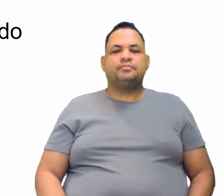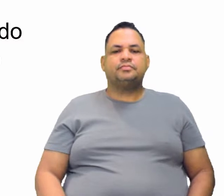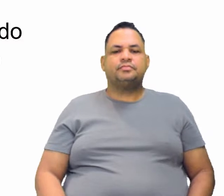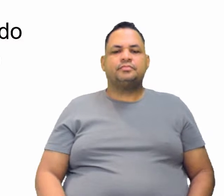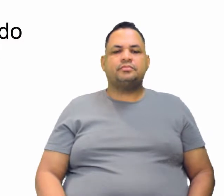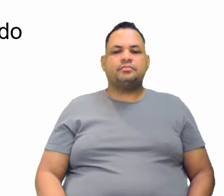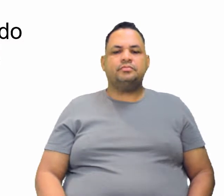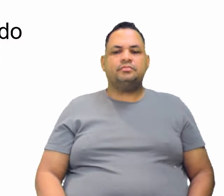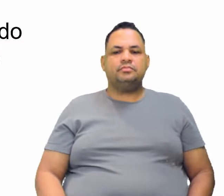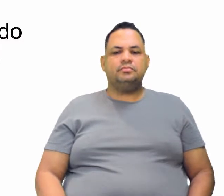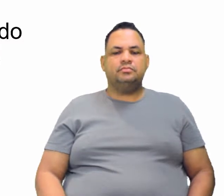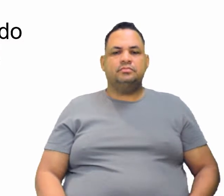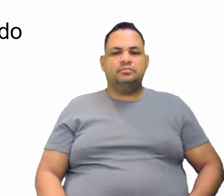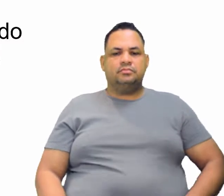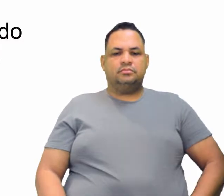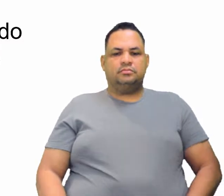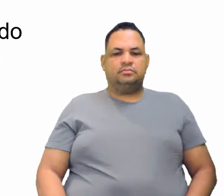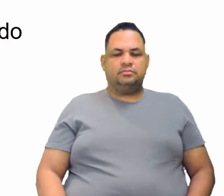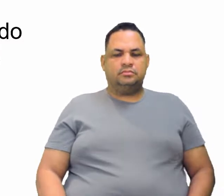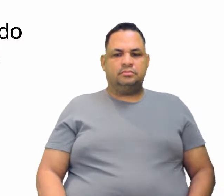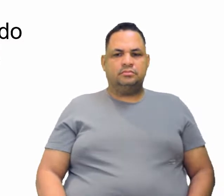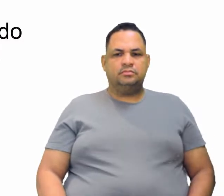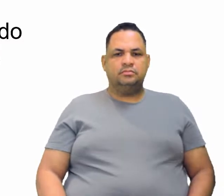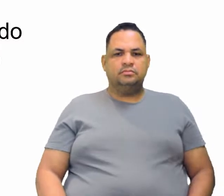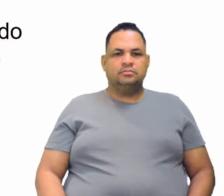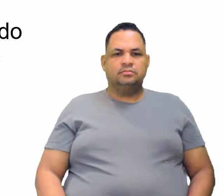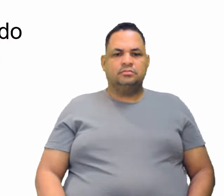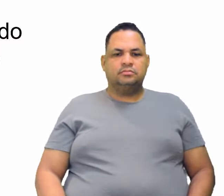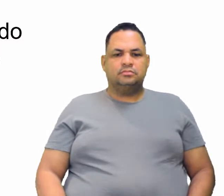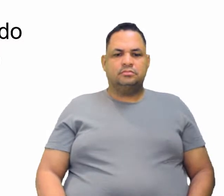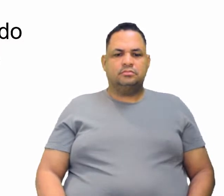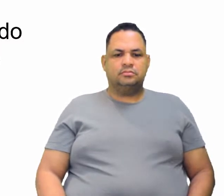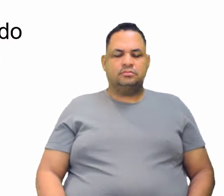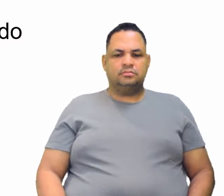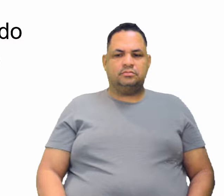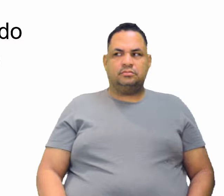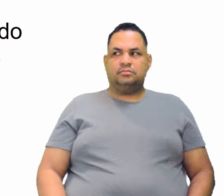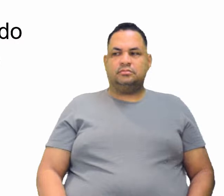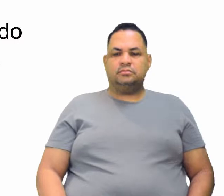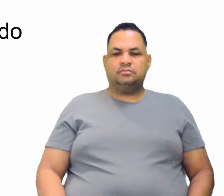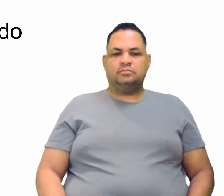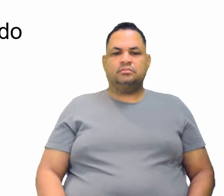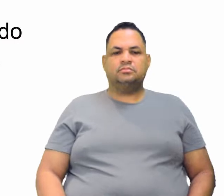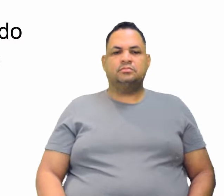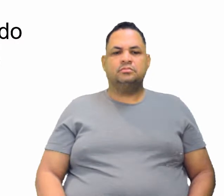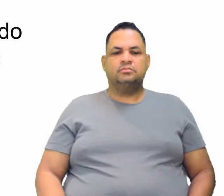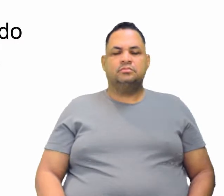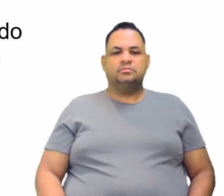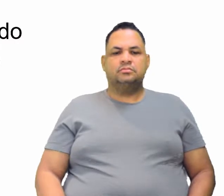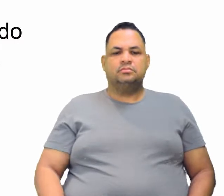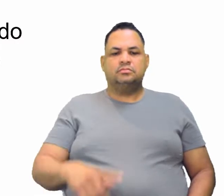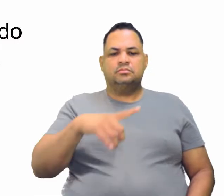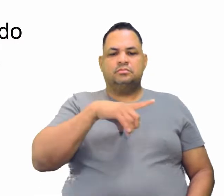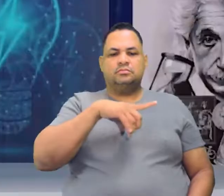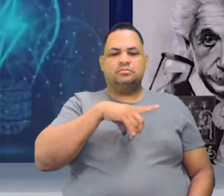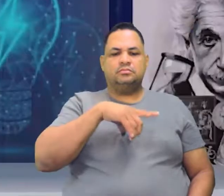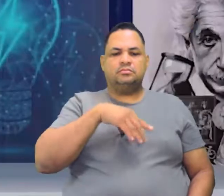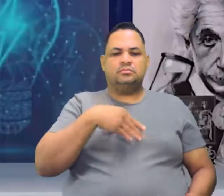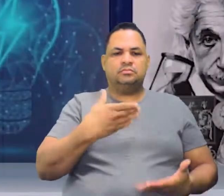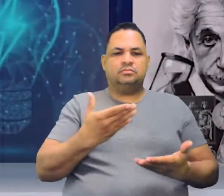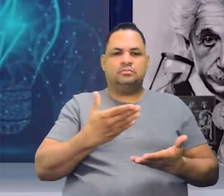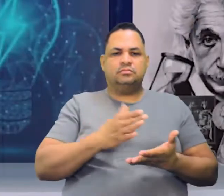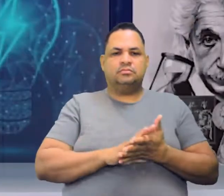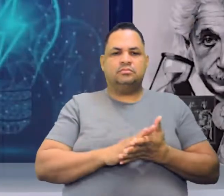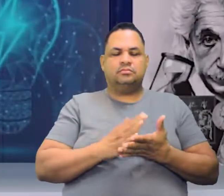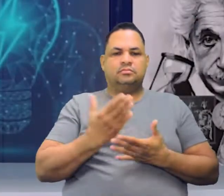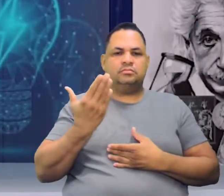Com velocidade constante. Ou seja, aí a gente vem aqui comigo, pessoal, rapidinho, aí a gente tem a questão aí